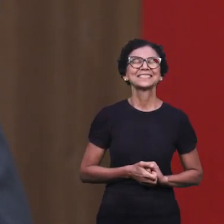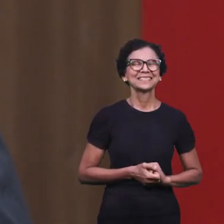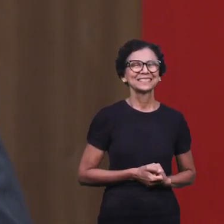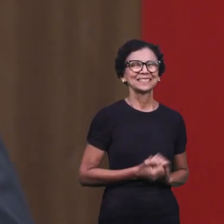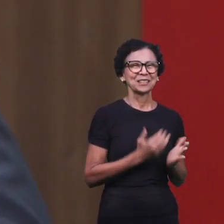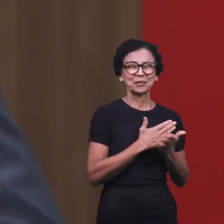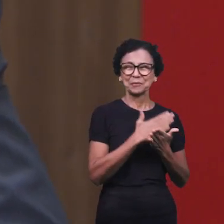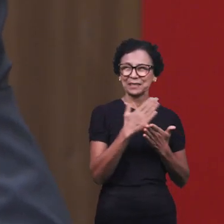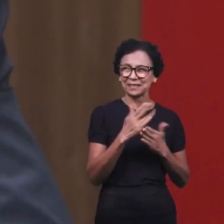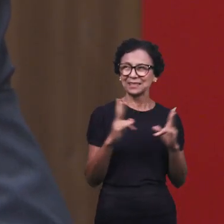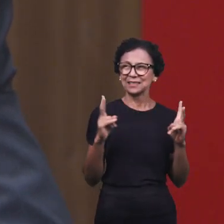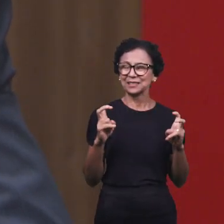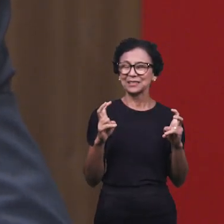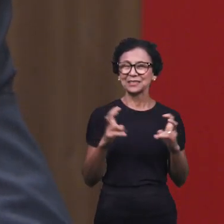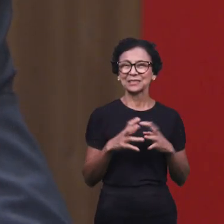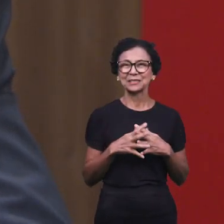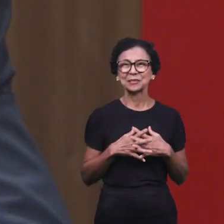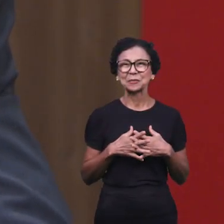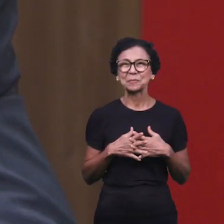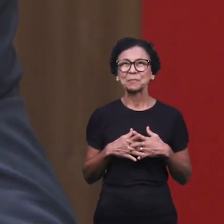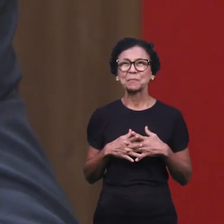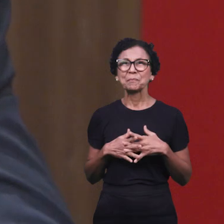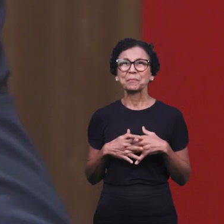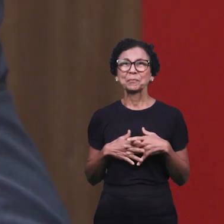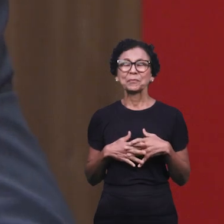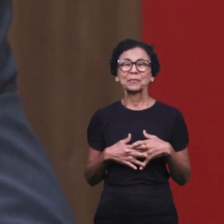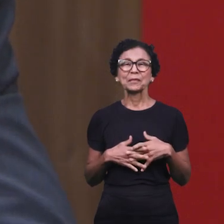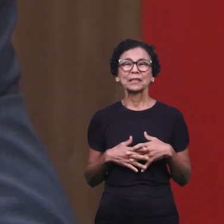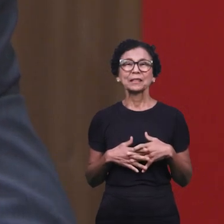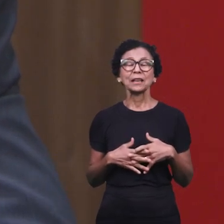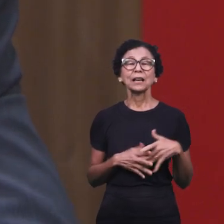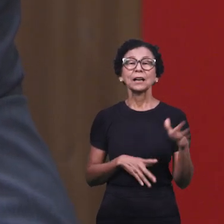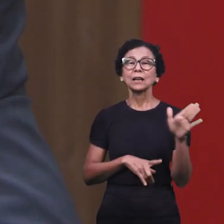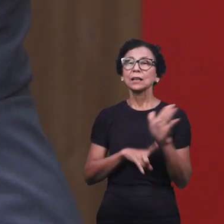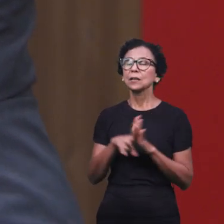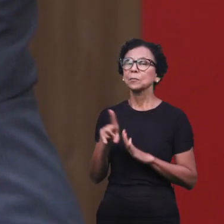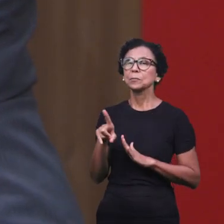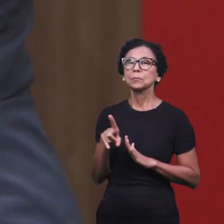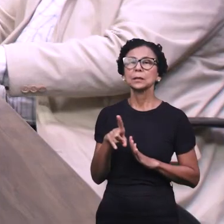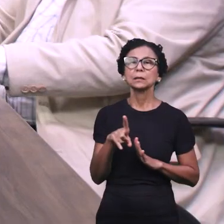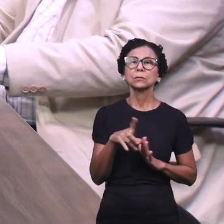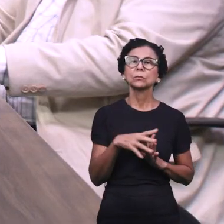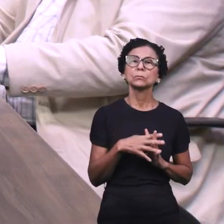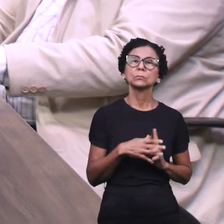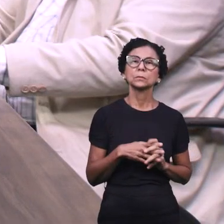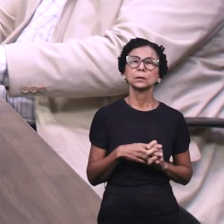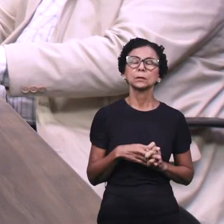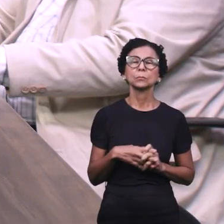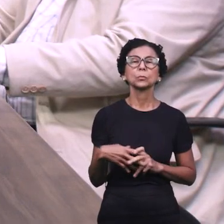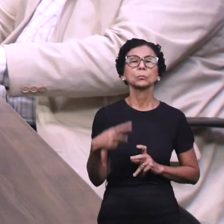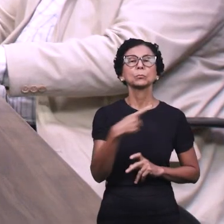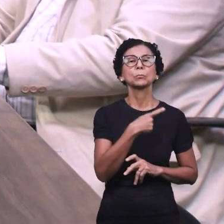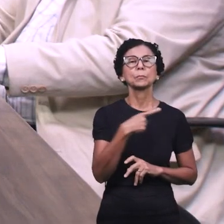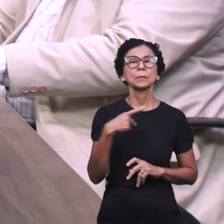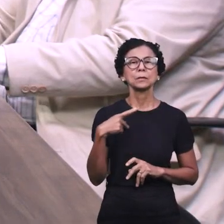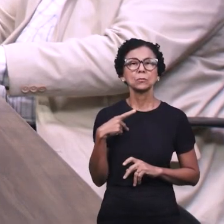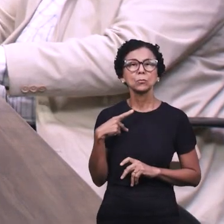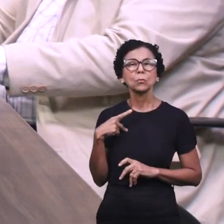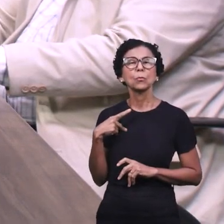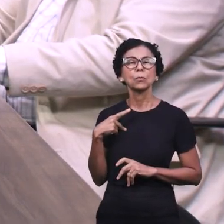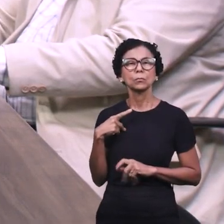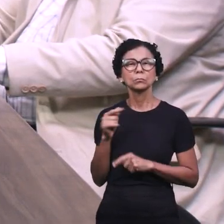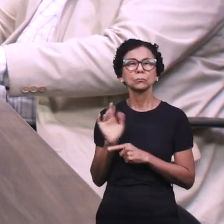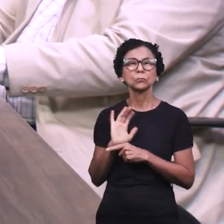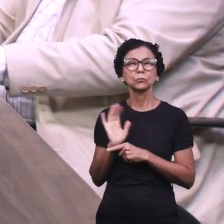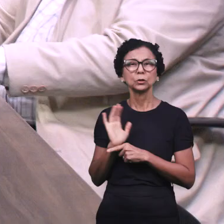eu gostaria de fazer aqui, já para começar esse assunto, uma pergunta para o pastor Wellington. O